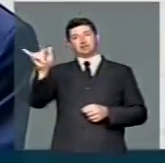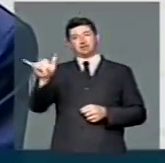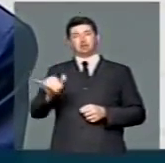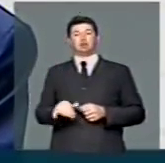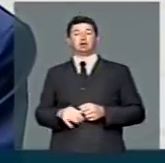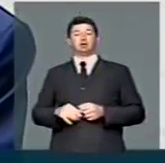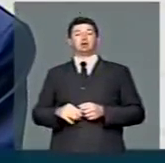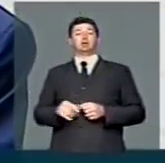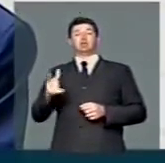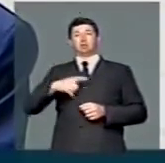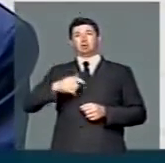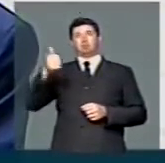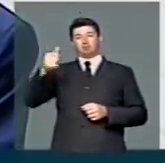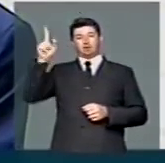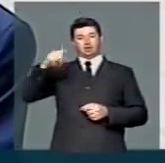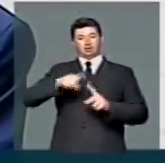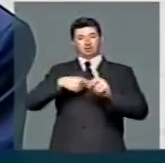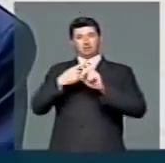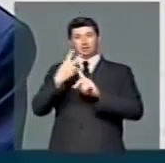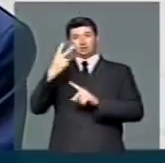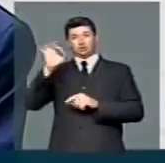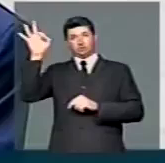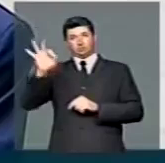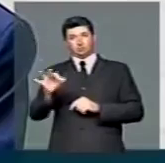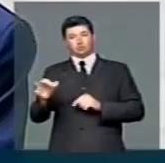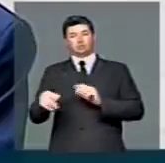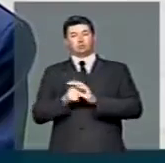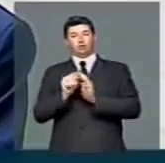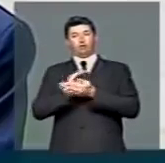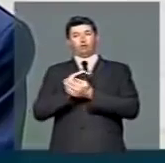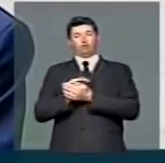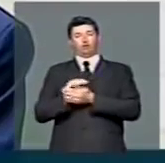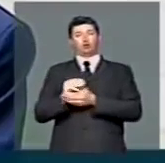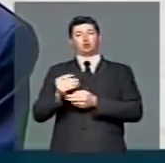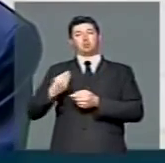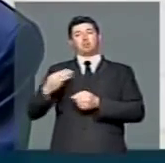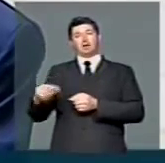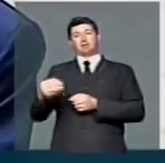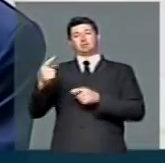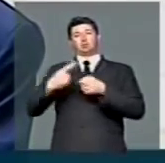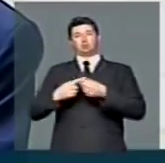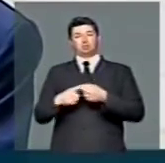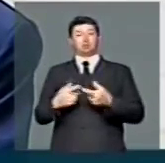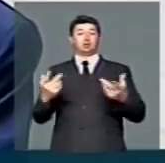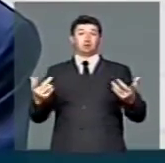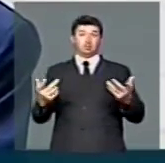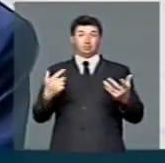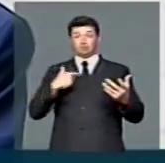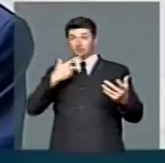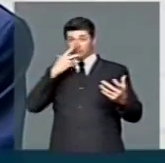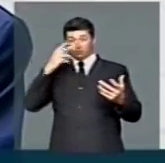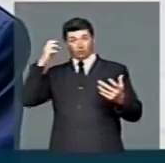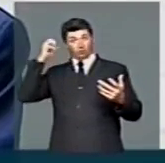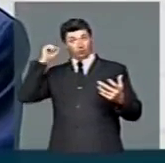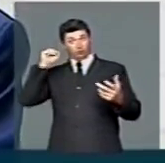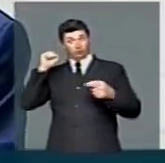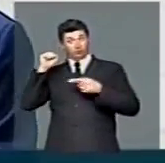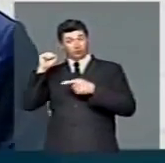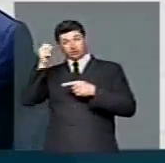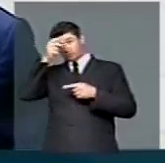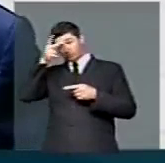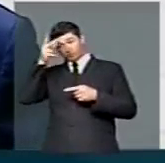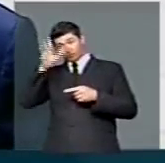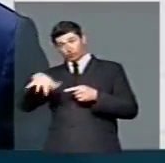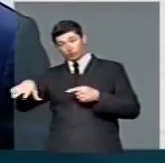Havia um item primeiro que era o acréscimo de 2% no fundo de participação. E, a julgar pelo que eu ouvi dos nossos